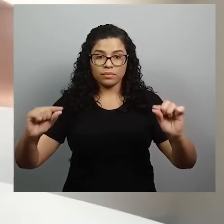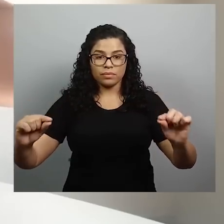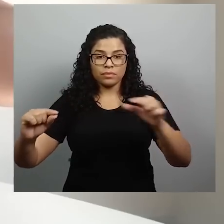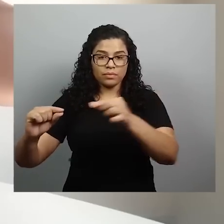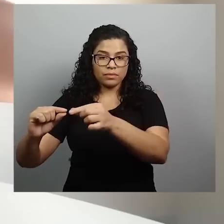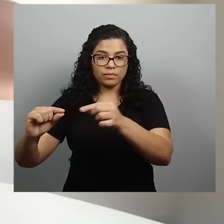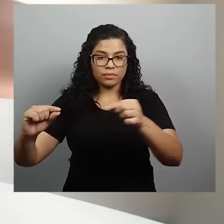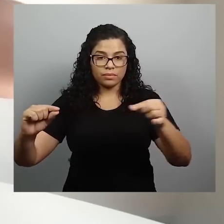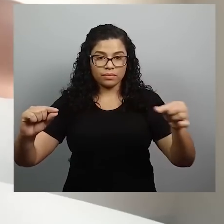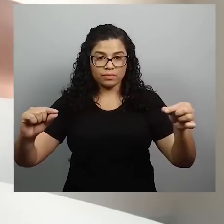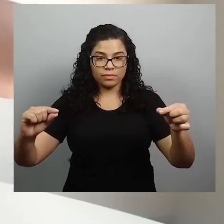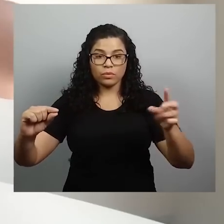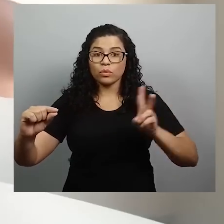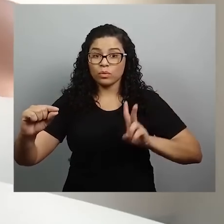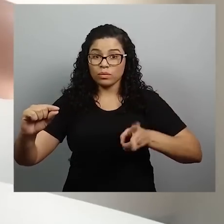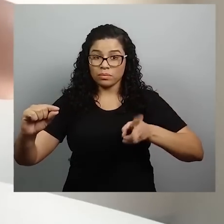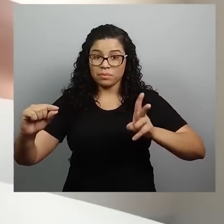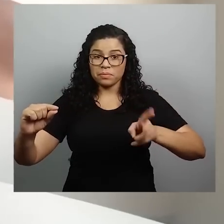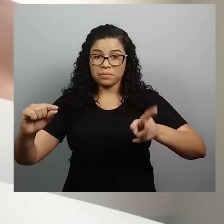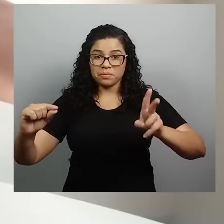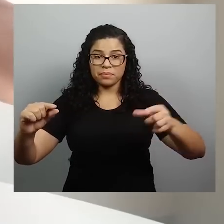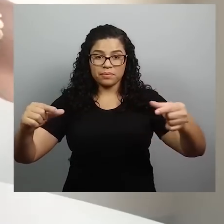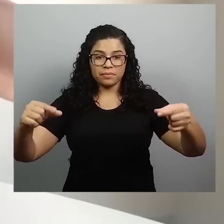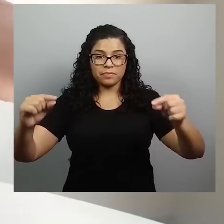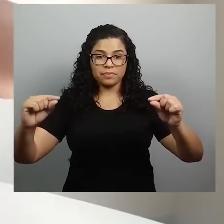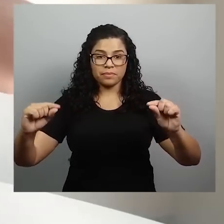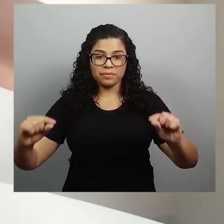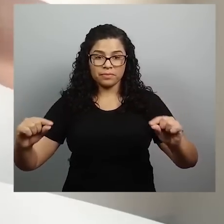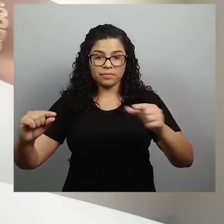Isso, continua dobrando